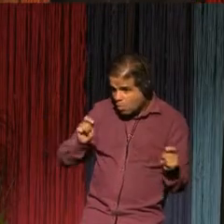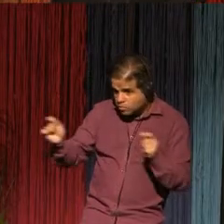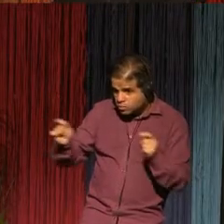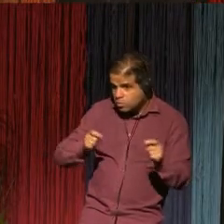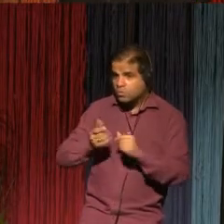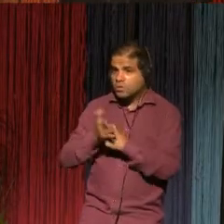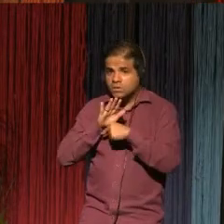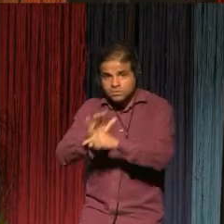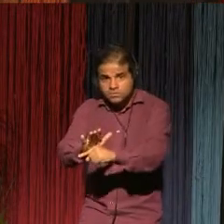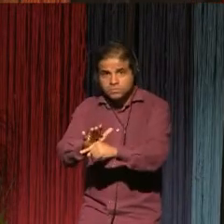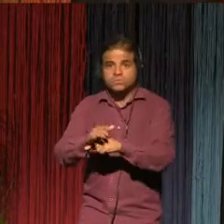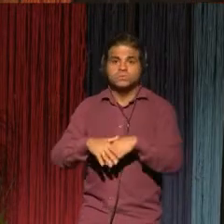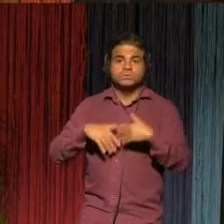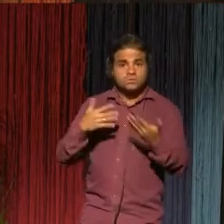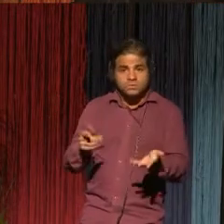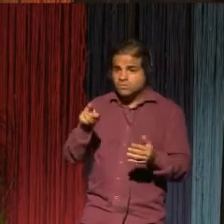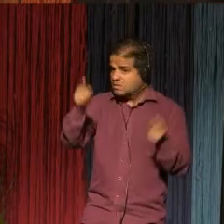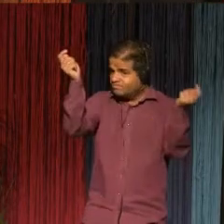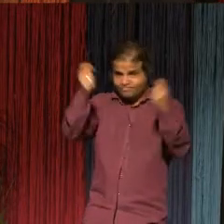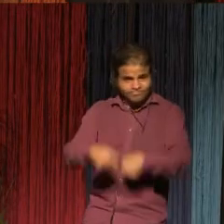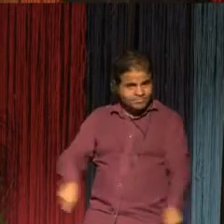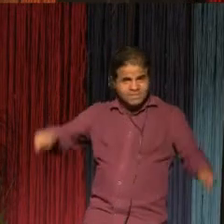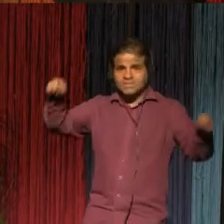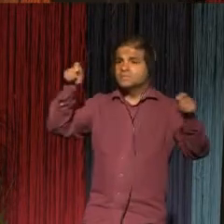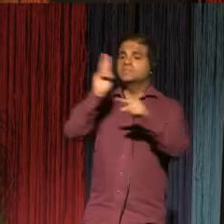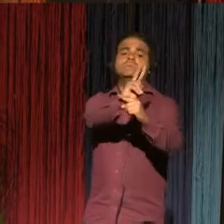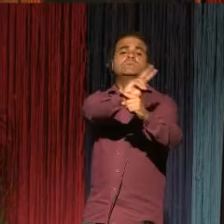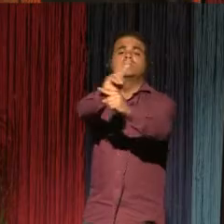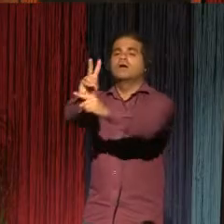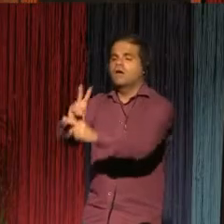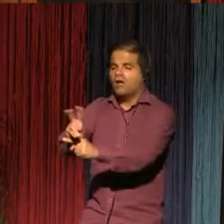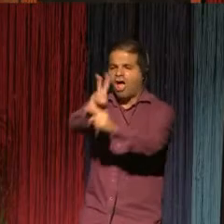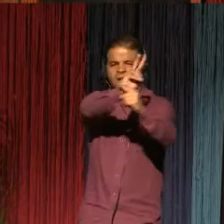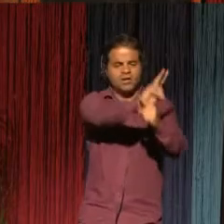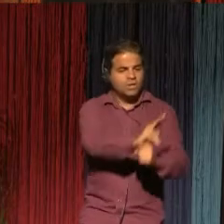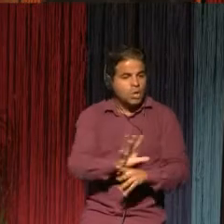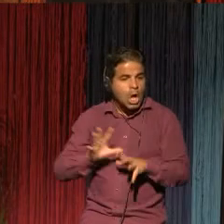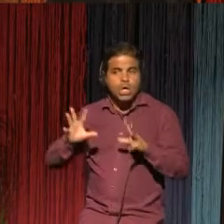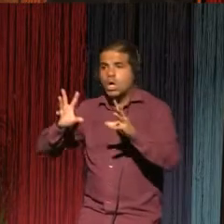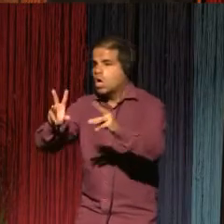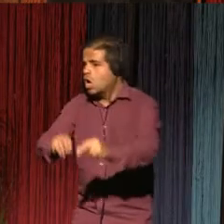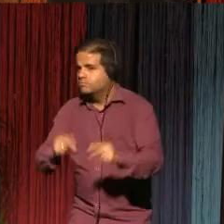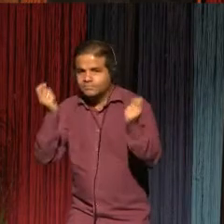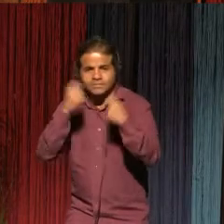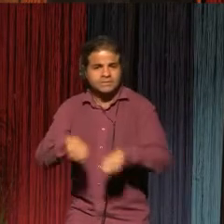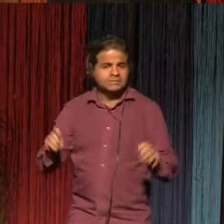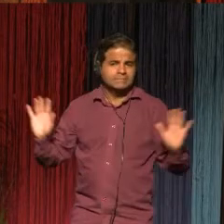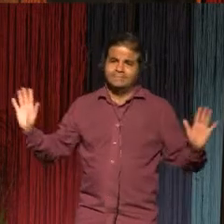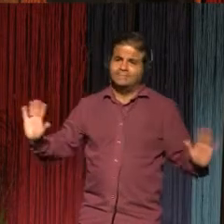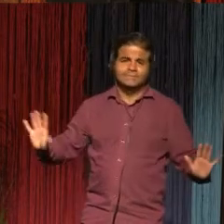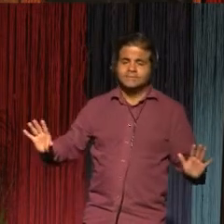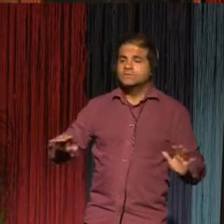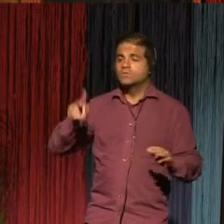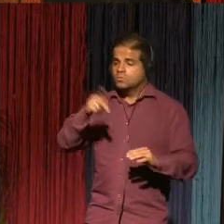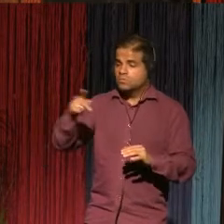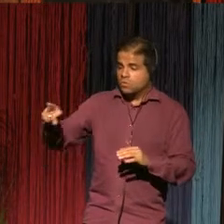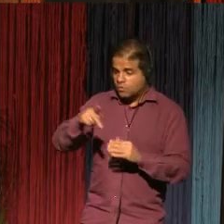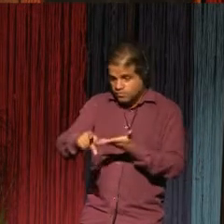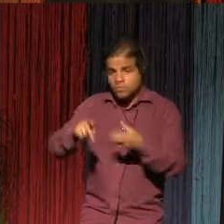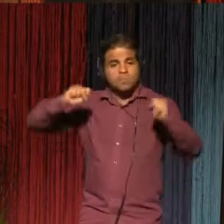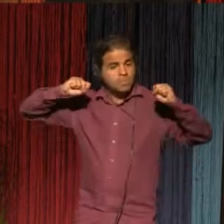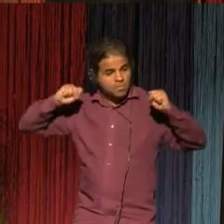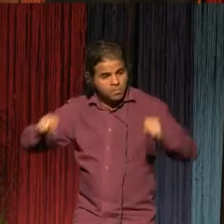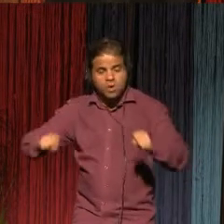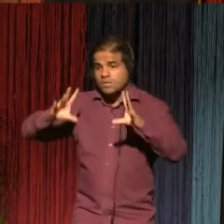seu apoio. Assim, você não precisa supervisionar todo mundo sem que haja caos. Os professores